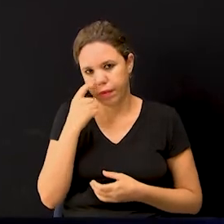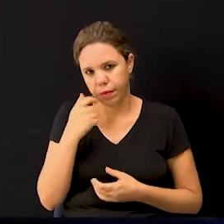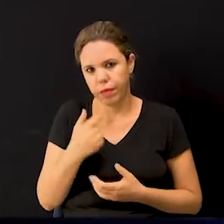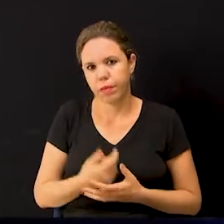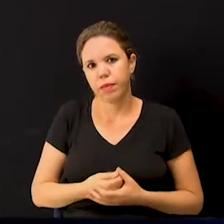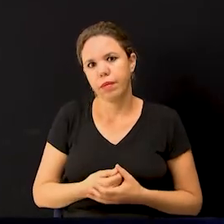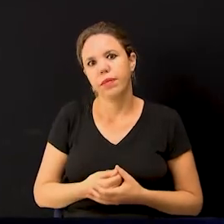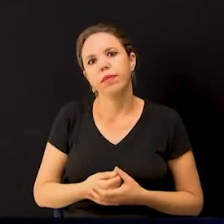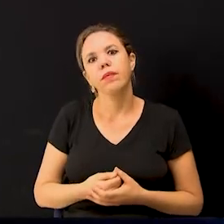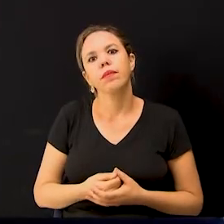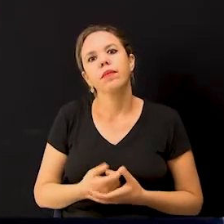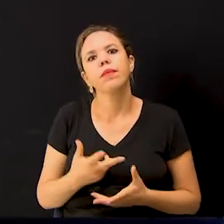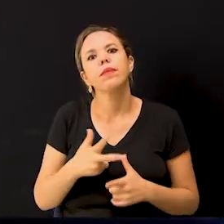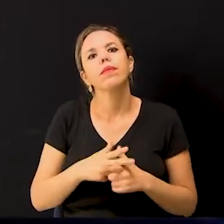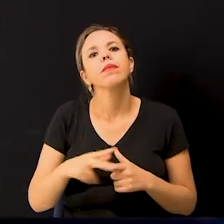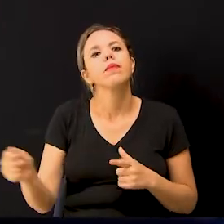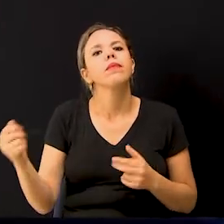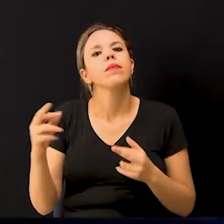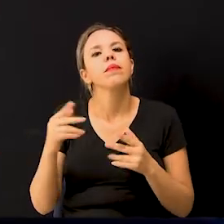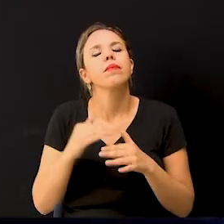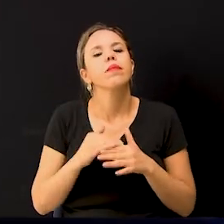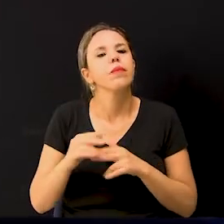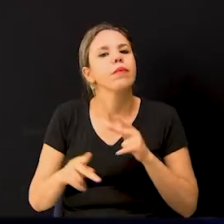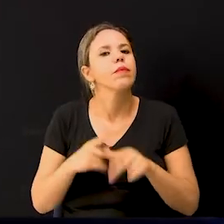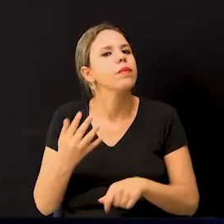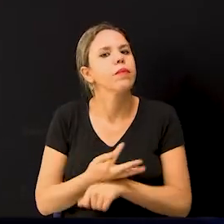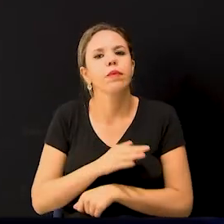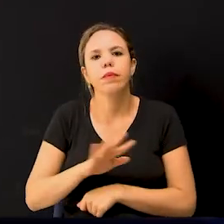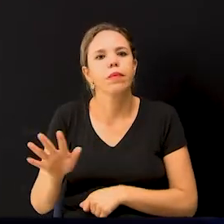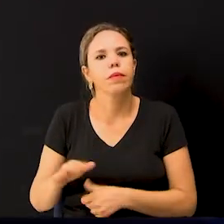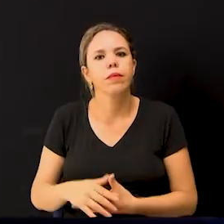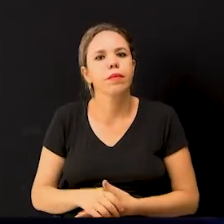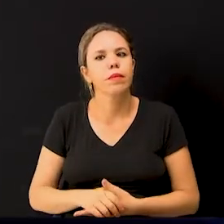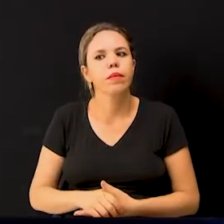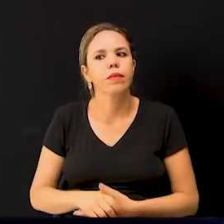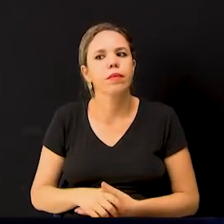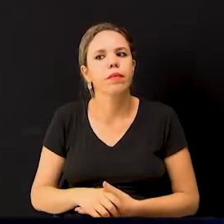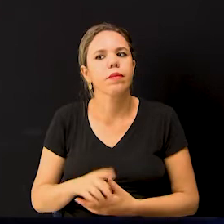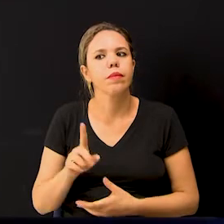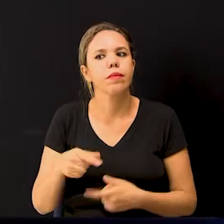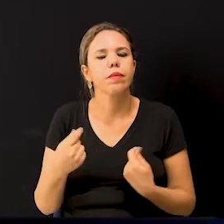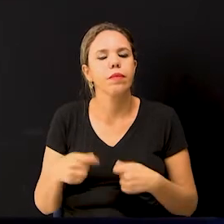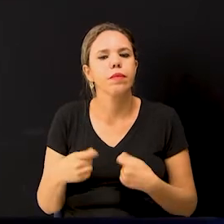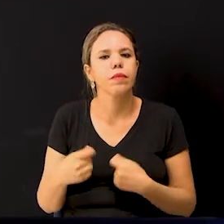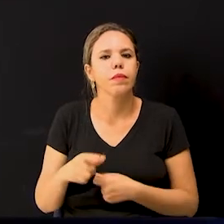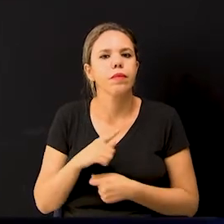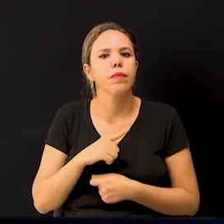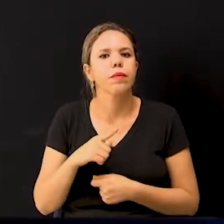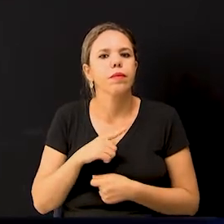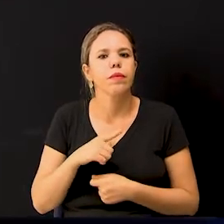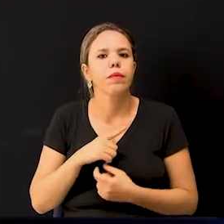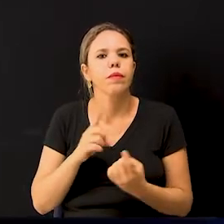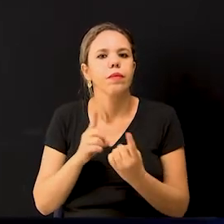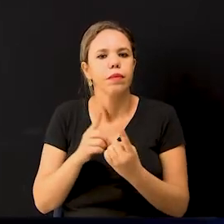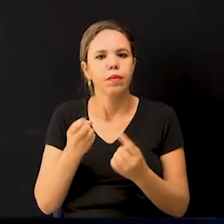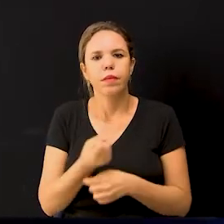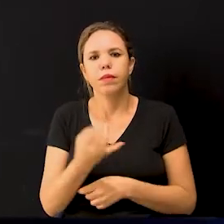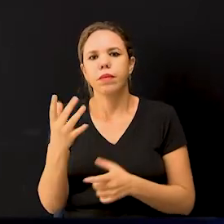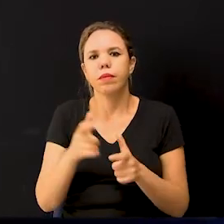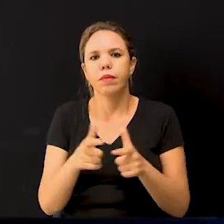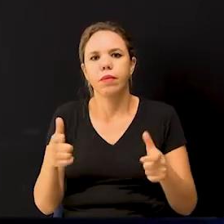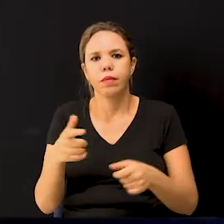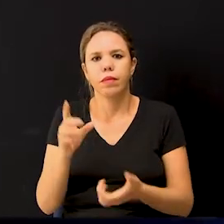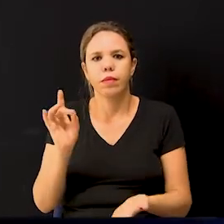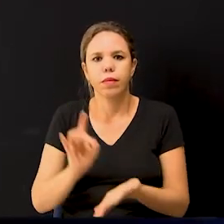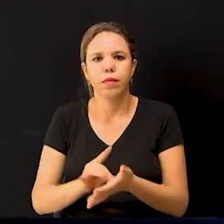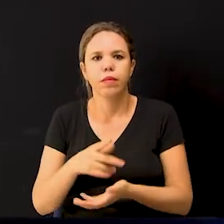A gente quer sair logo dessa pandemia, né? O povo não aguenta mais. E para isso a gente precisa ter uma cobertura